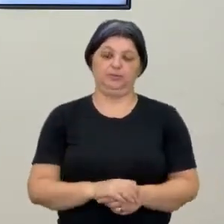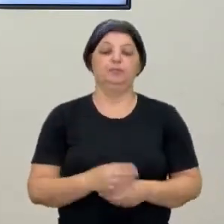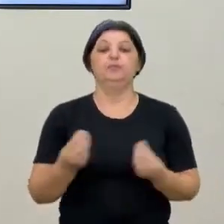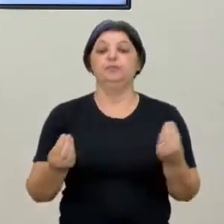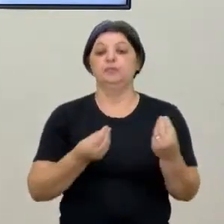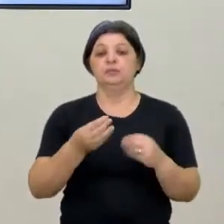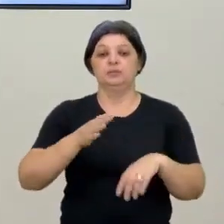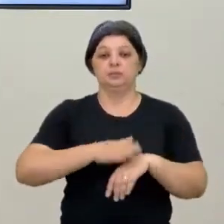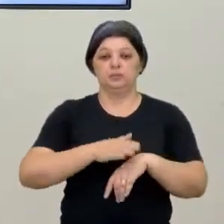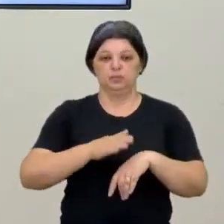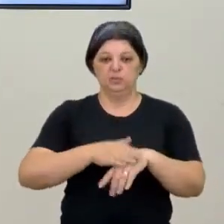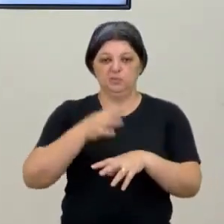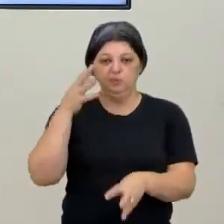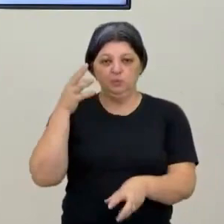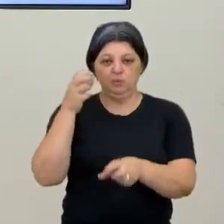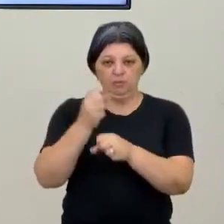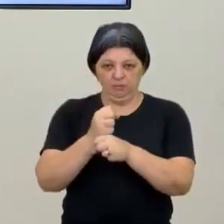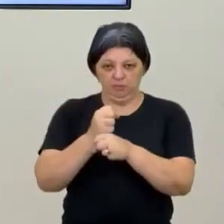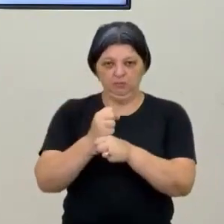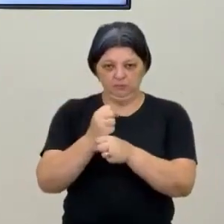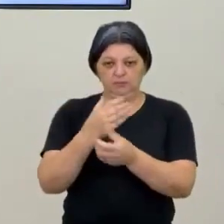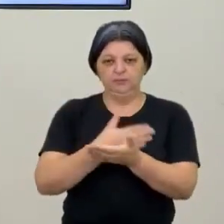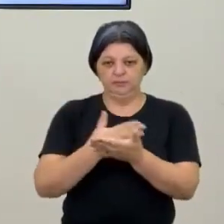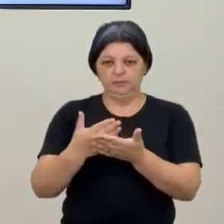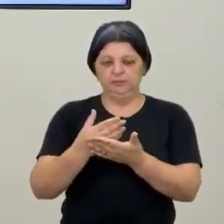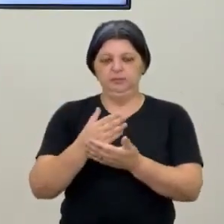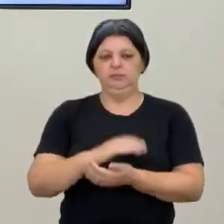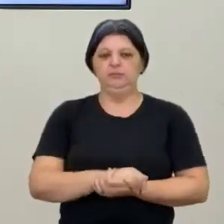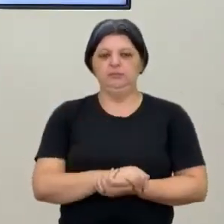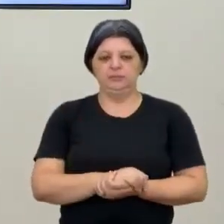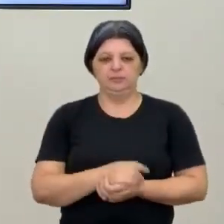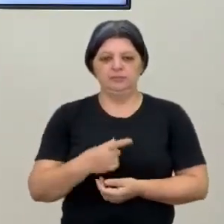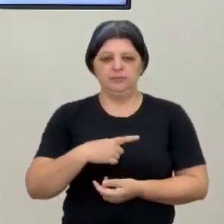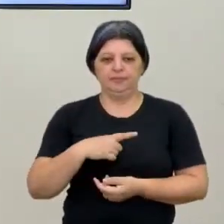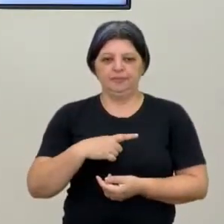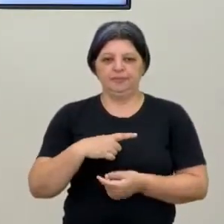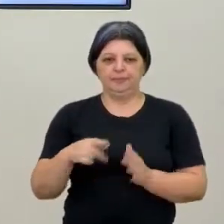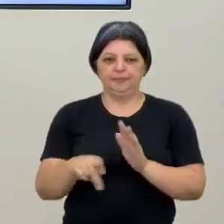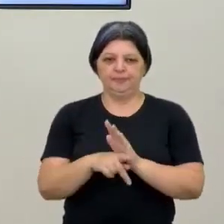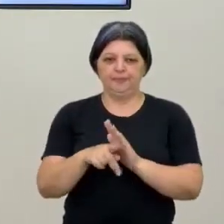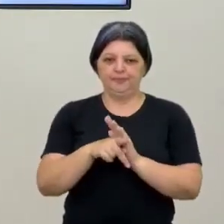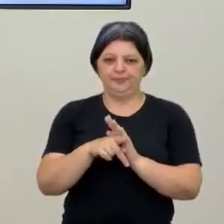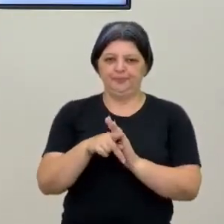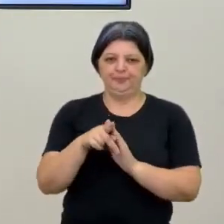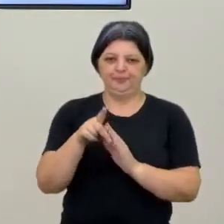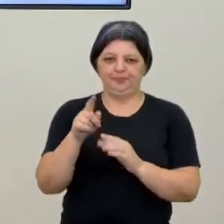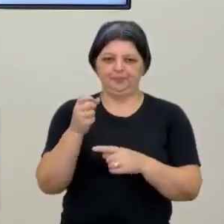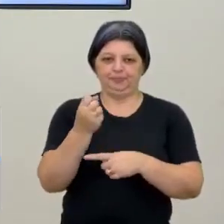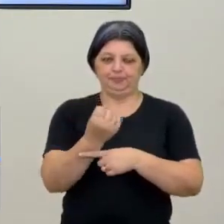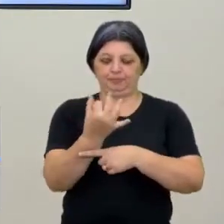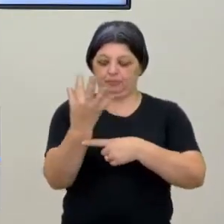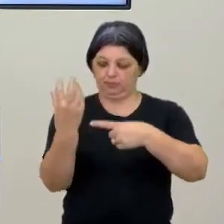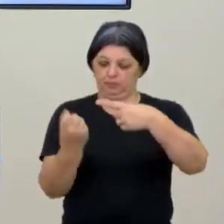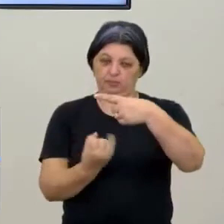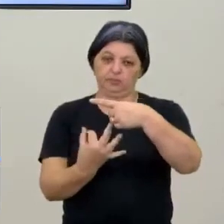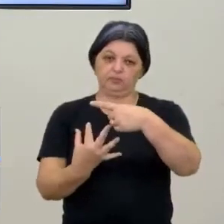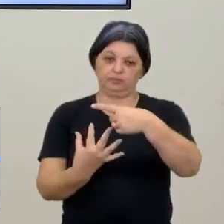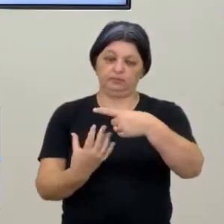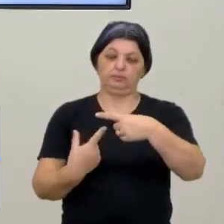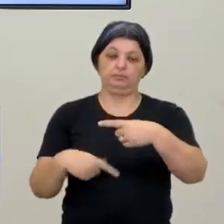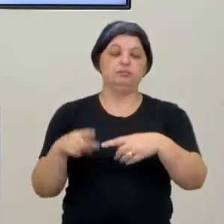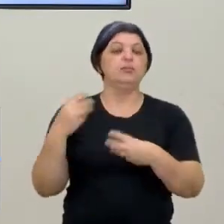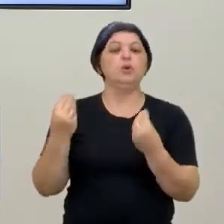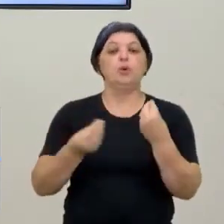fiz a nossa continha aí inicial, tá bom? Essa daqui tem uma fração. Na aula anterior a gente falou sobre somas de